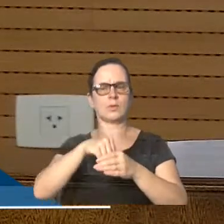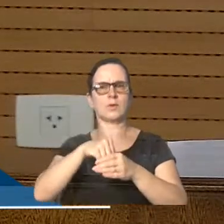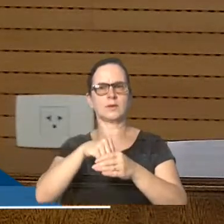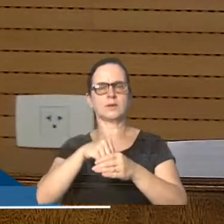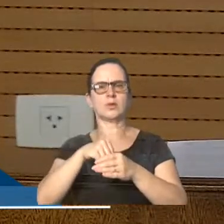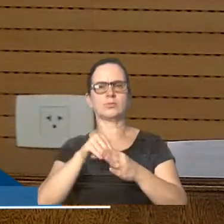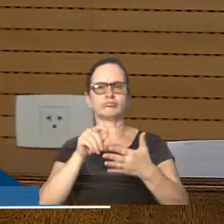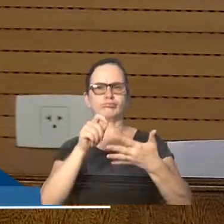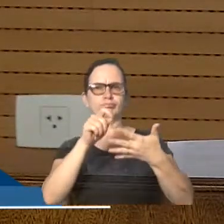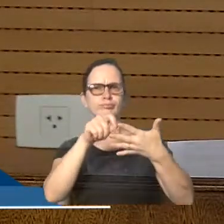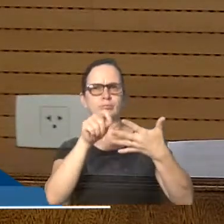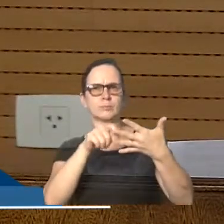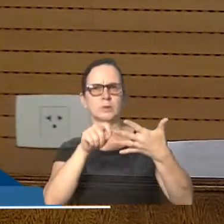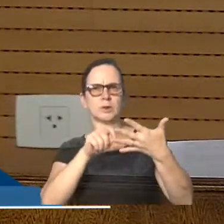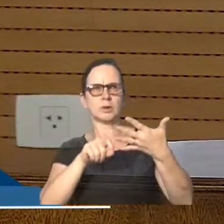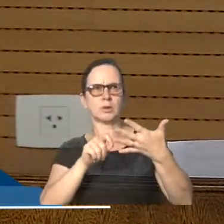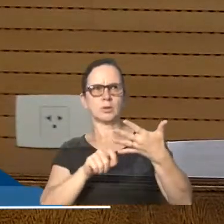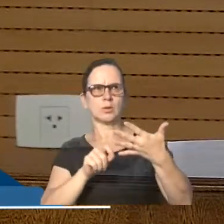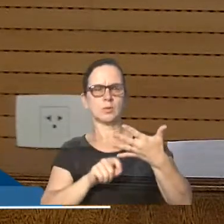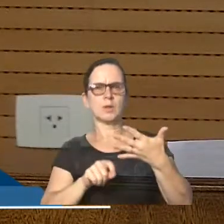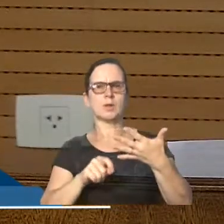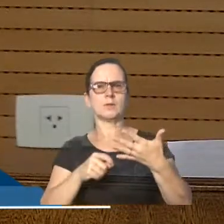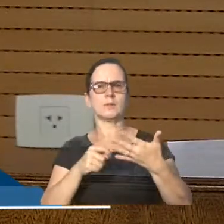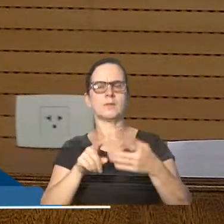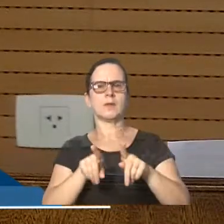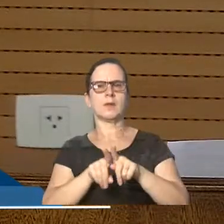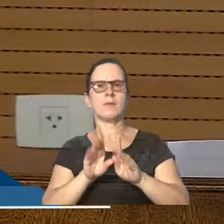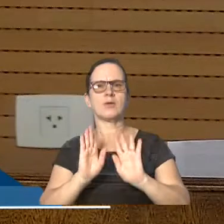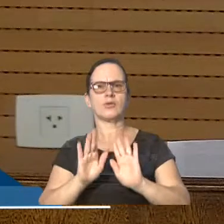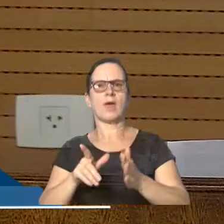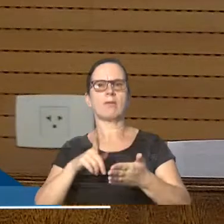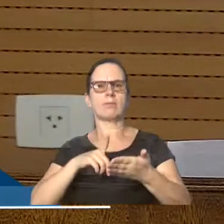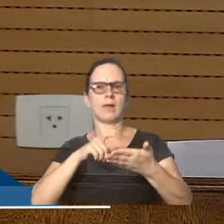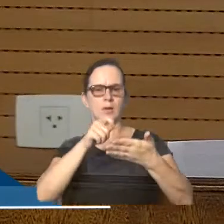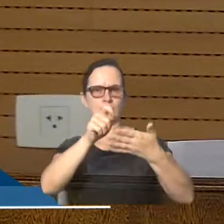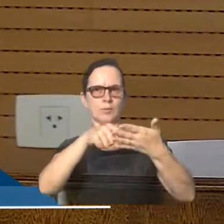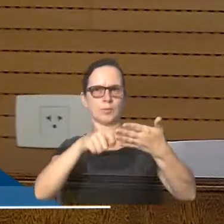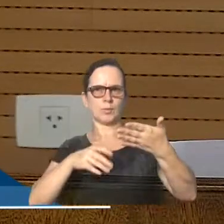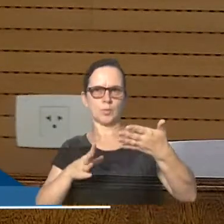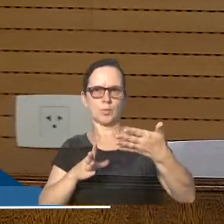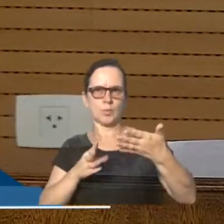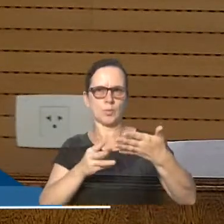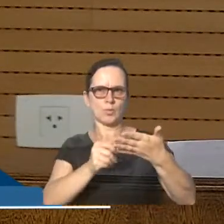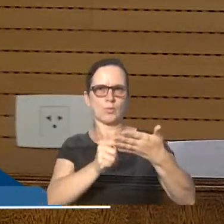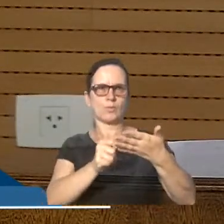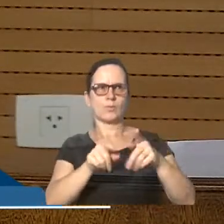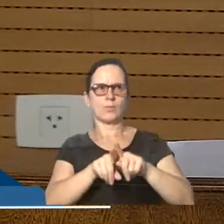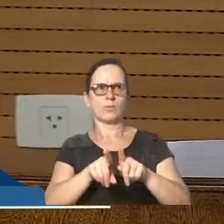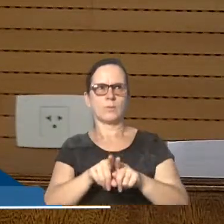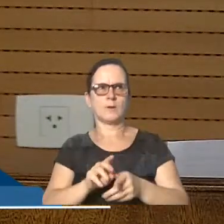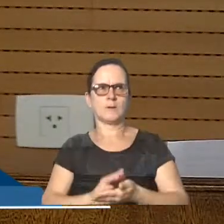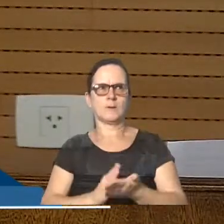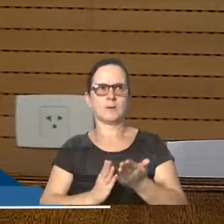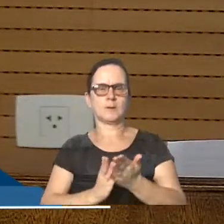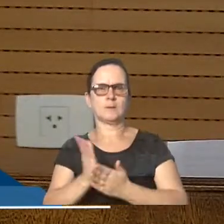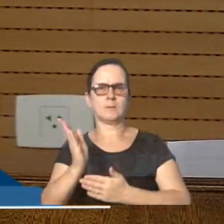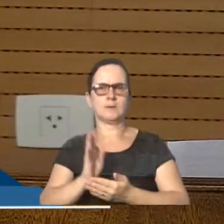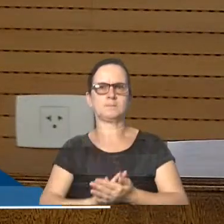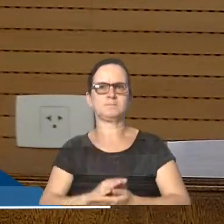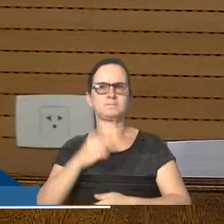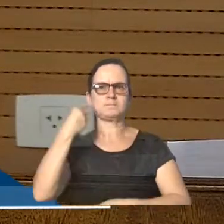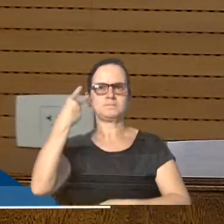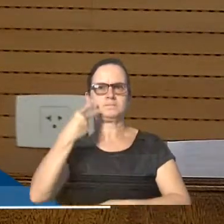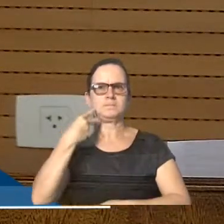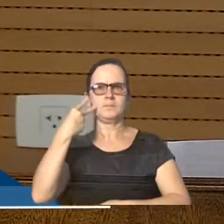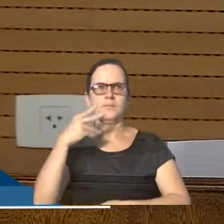estão devidamente laudados, bem como existe lista reprimida. Camisa. Do vereador Guilherme